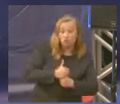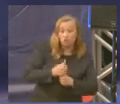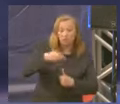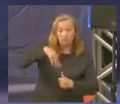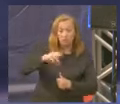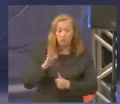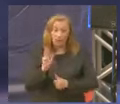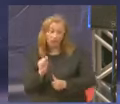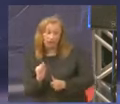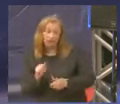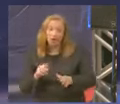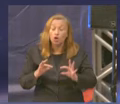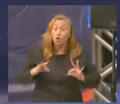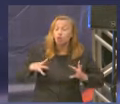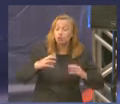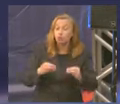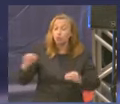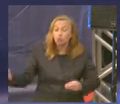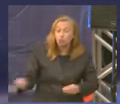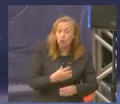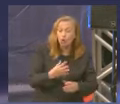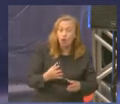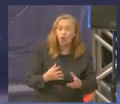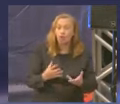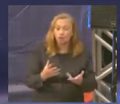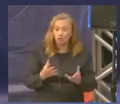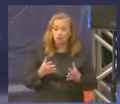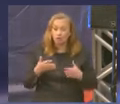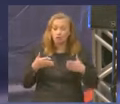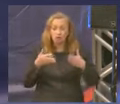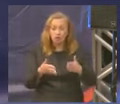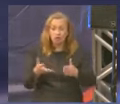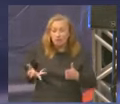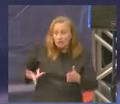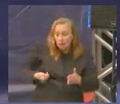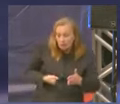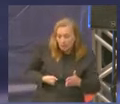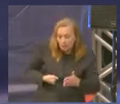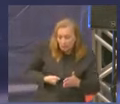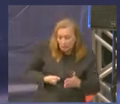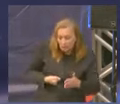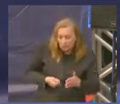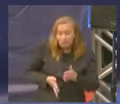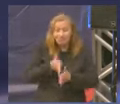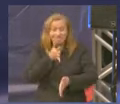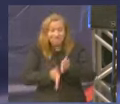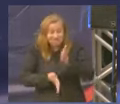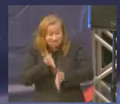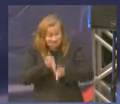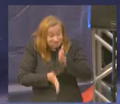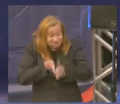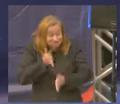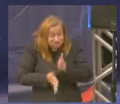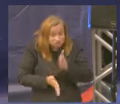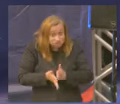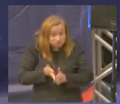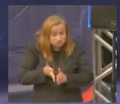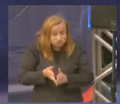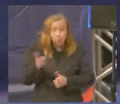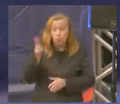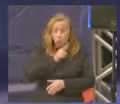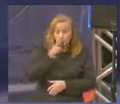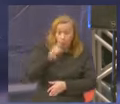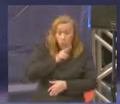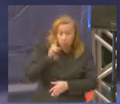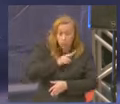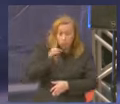máquinas. Contudo, novas posições focadas em habilidades mais complexas estão emergindo,